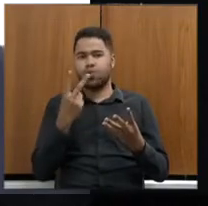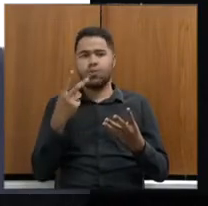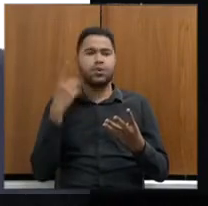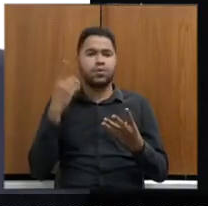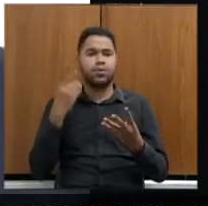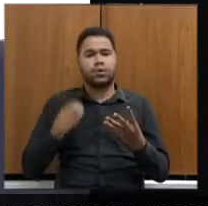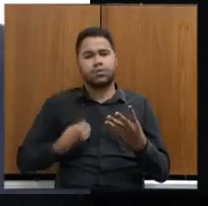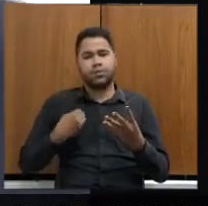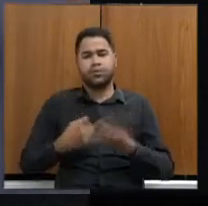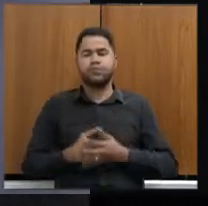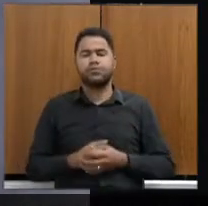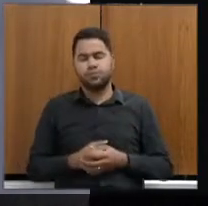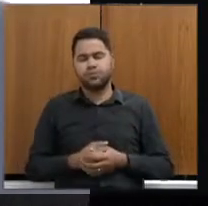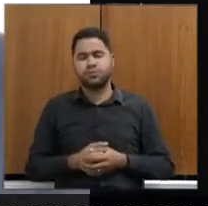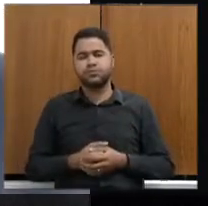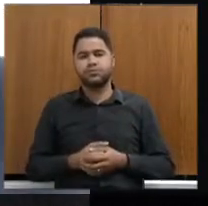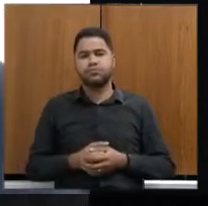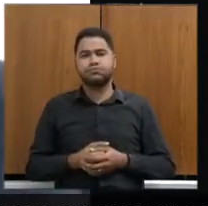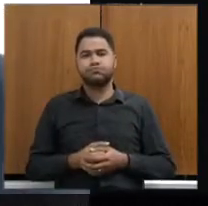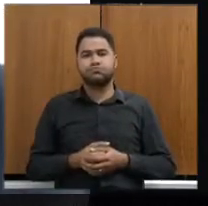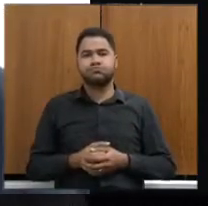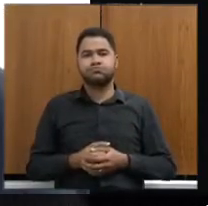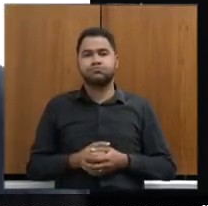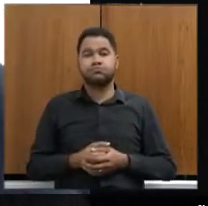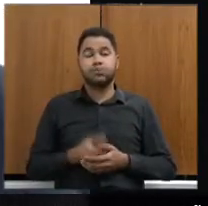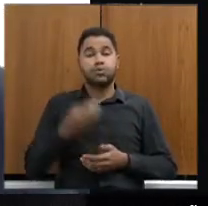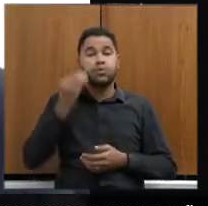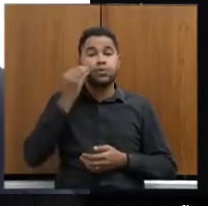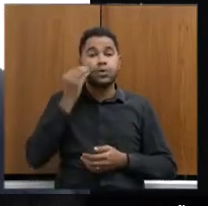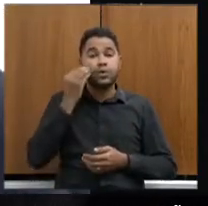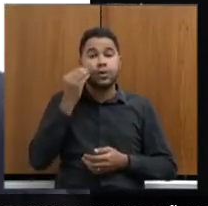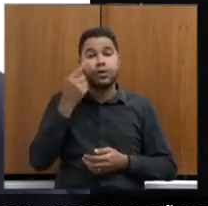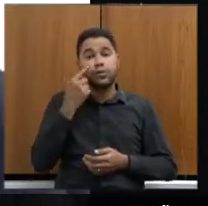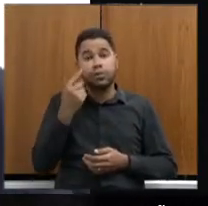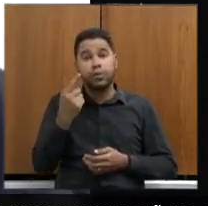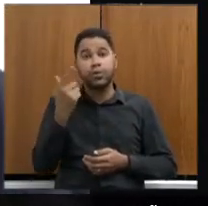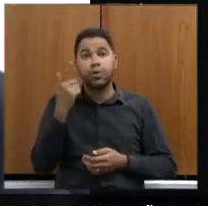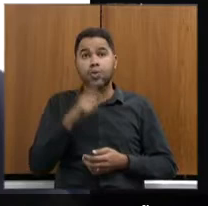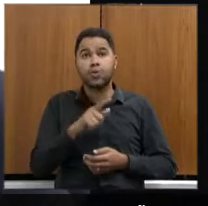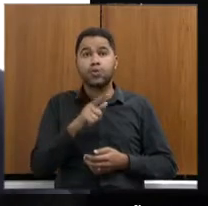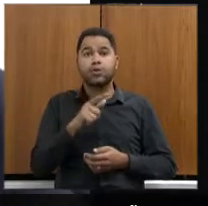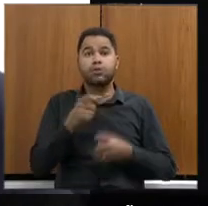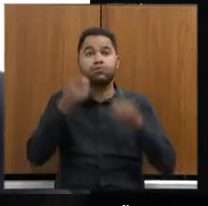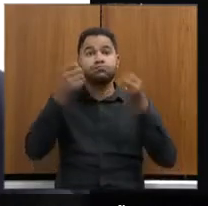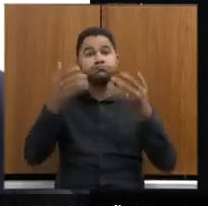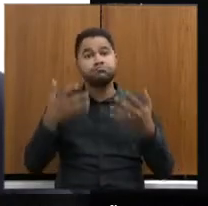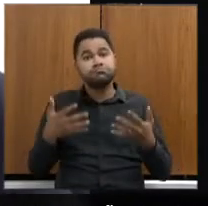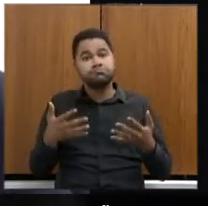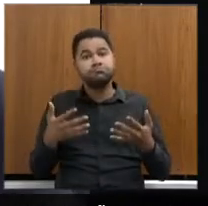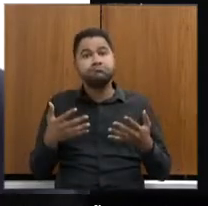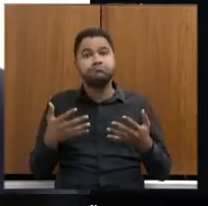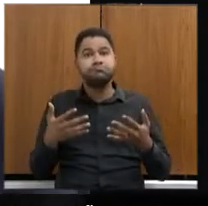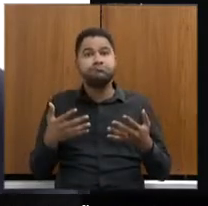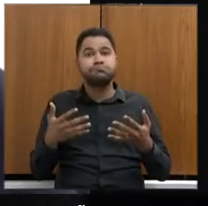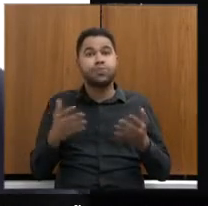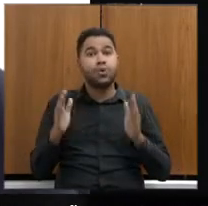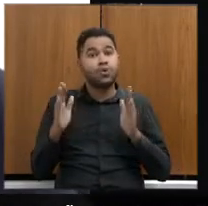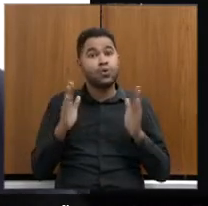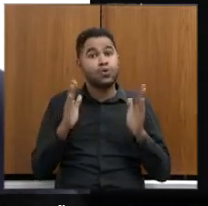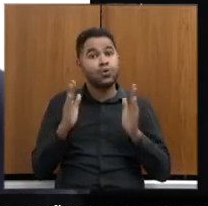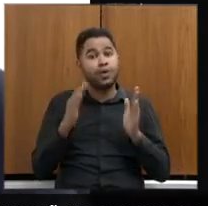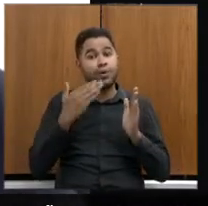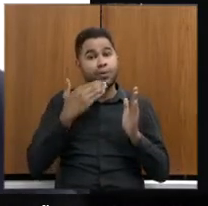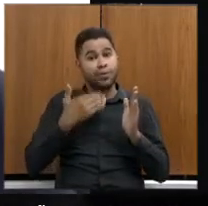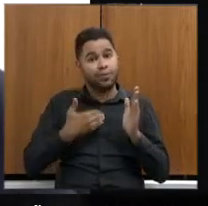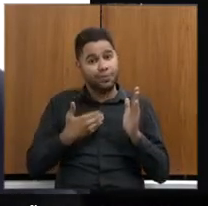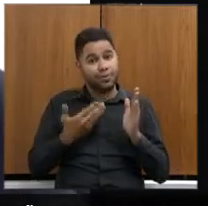eu vou tentar ver presidente que eu consigo falar pelo menos sair do tempo que o senhor